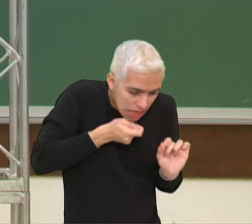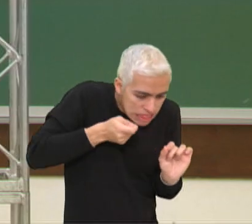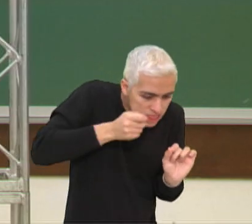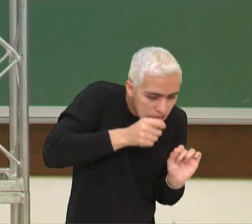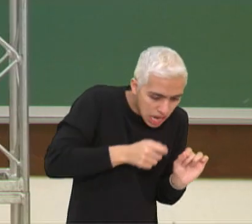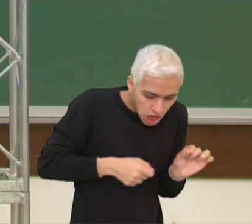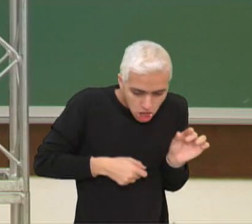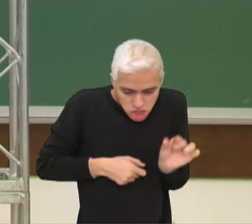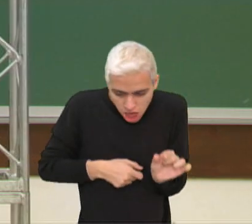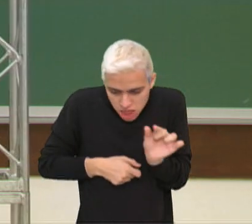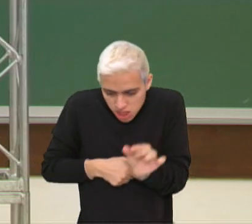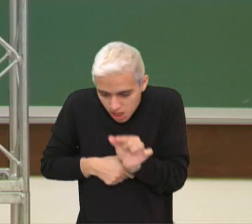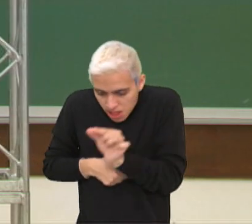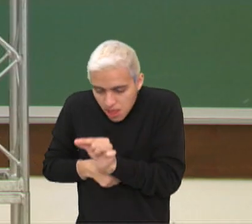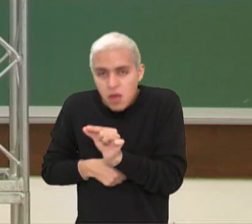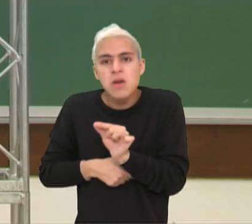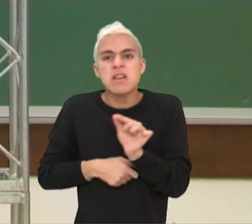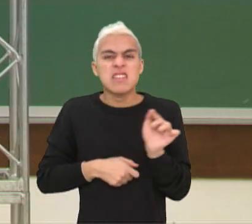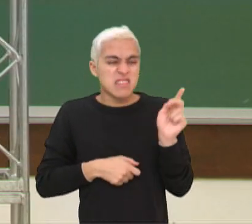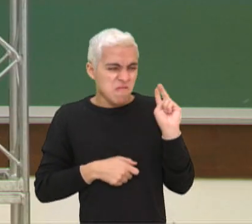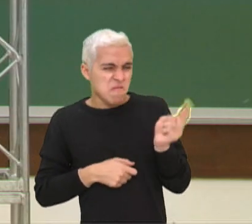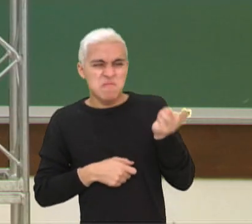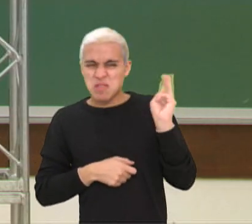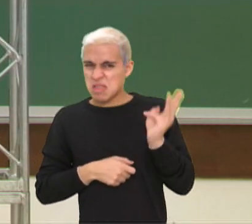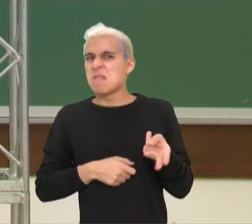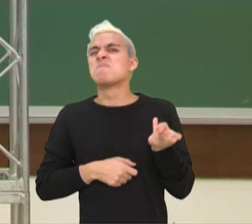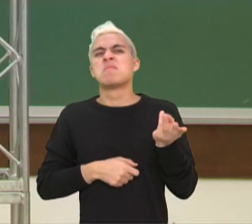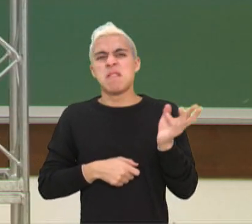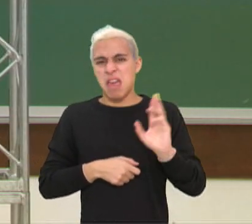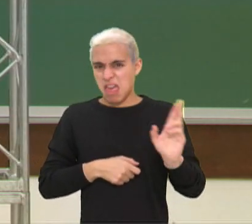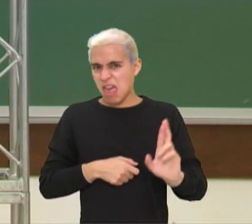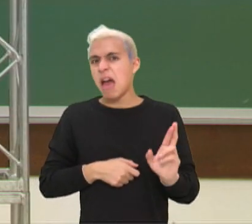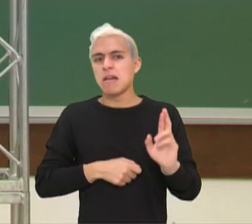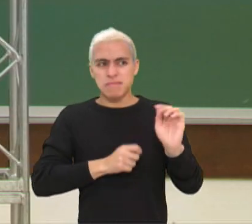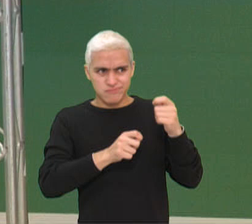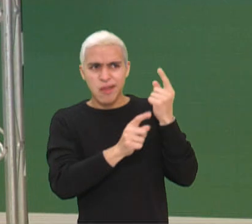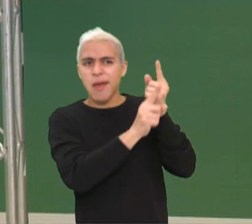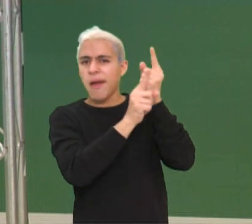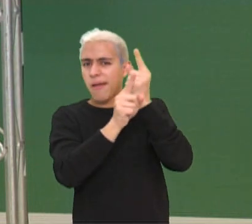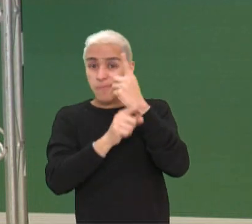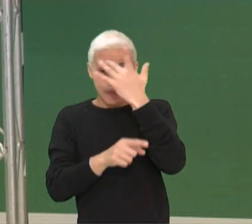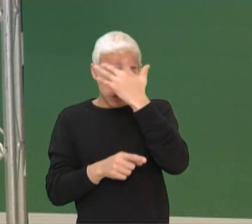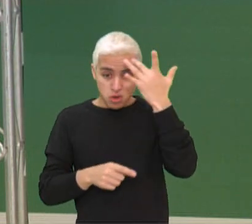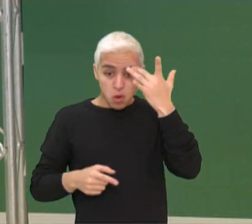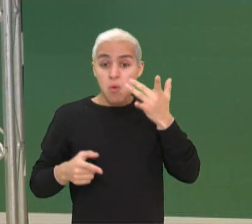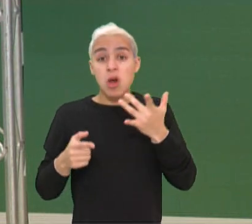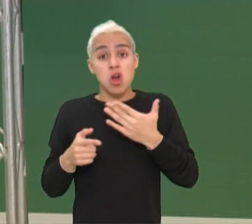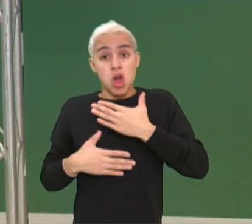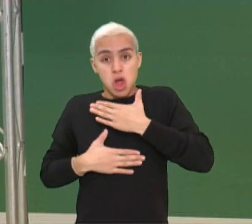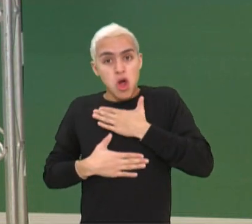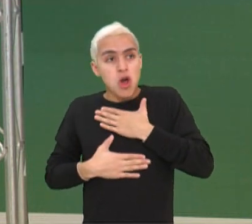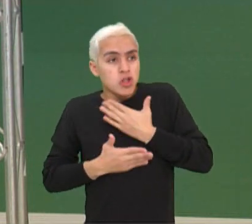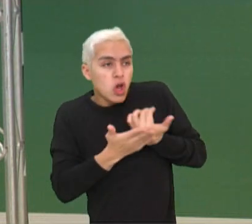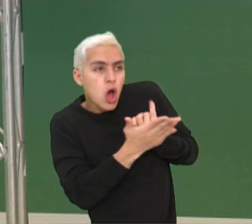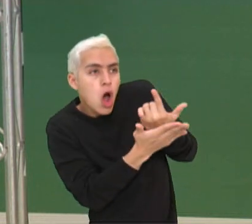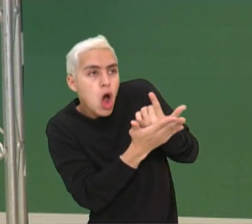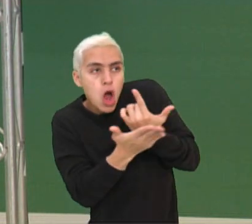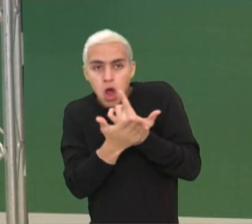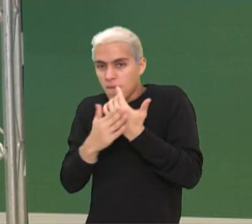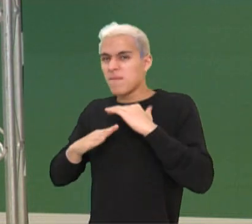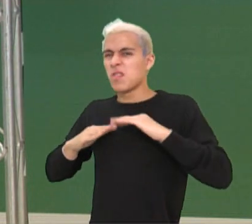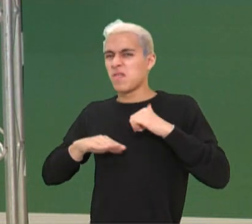então, tabuleiro aí de R$2.000, R$3.000, aí fácil você encontra, né? Colecionadores de profissionais,